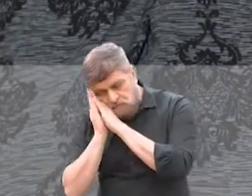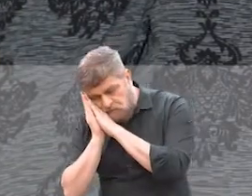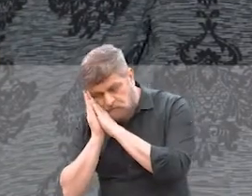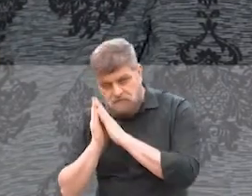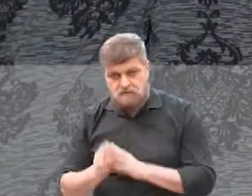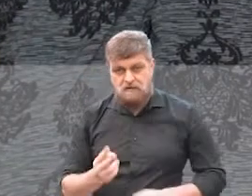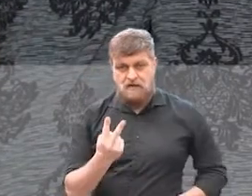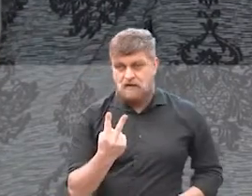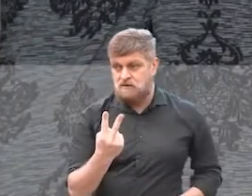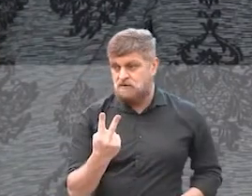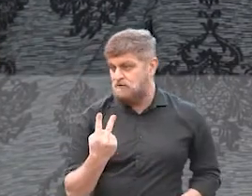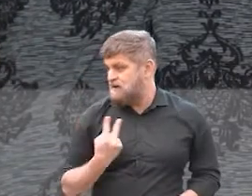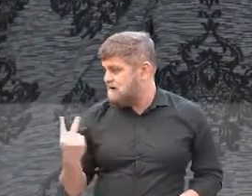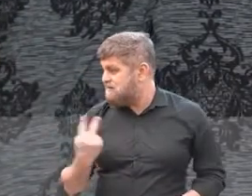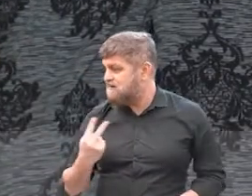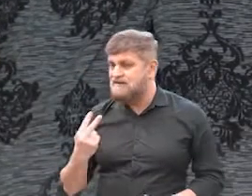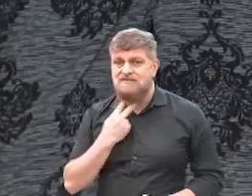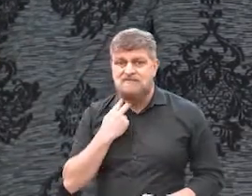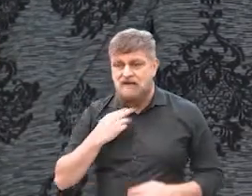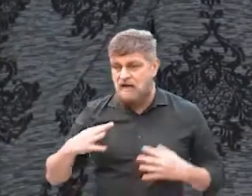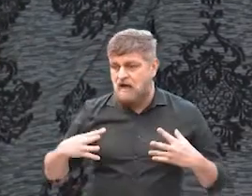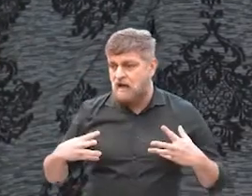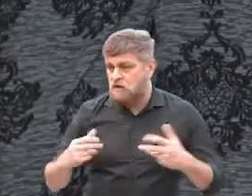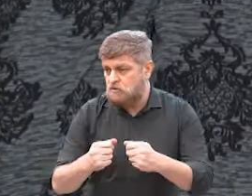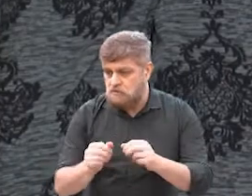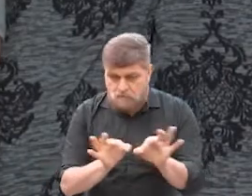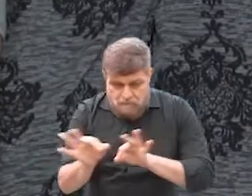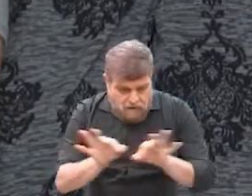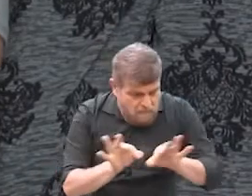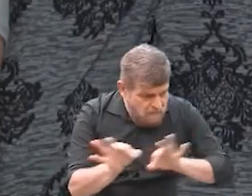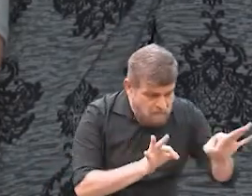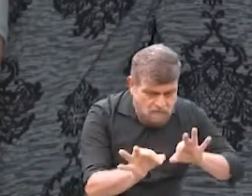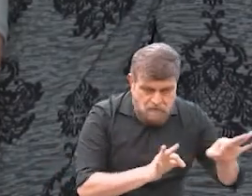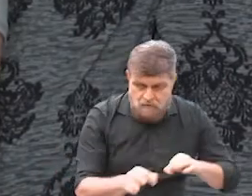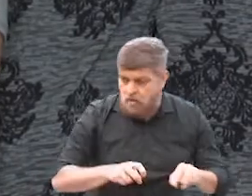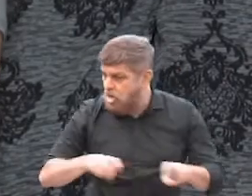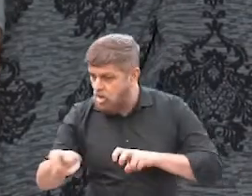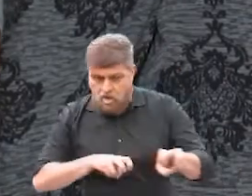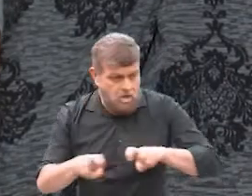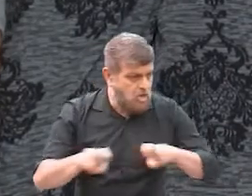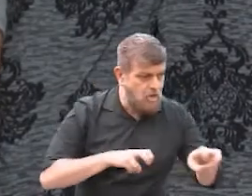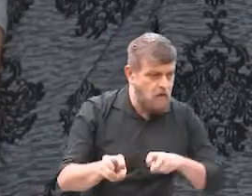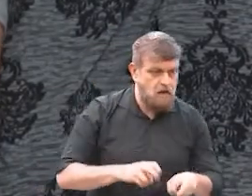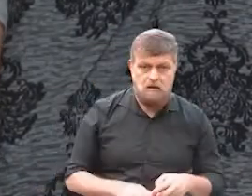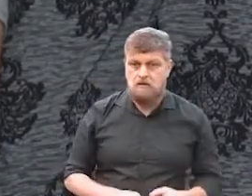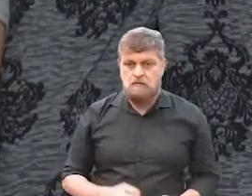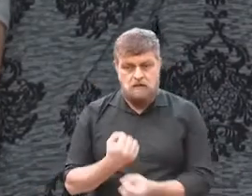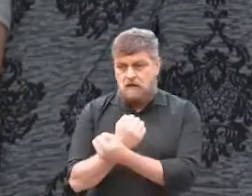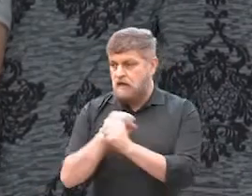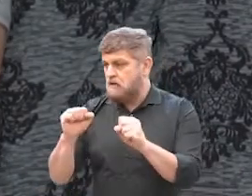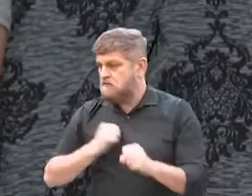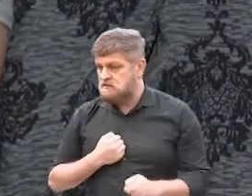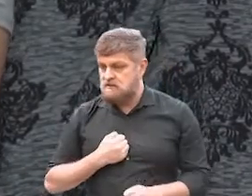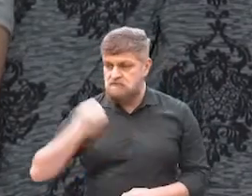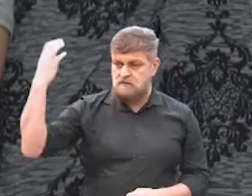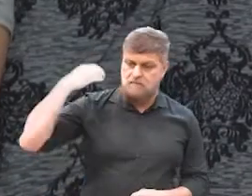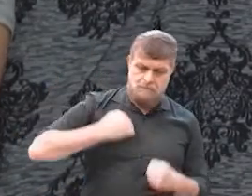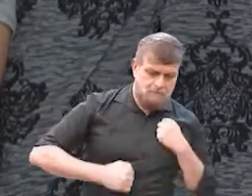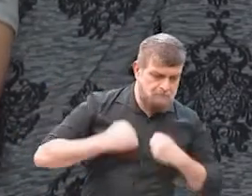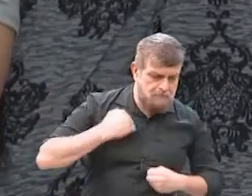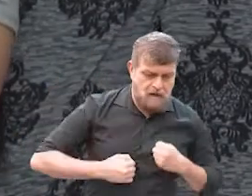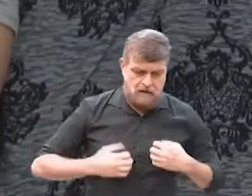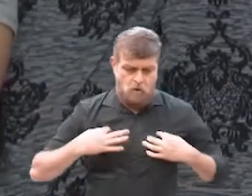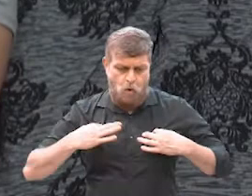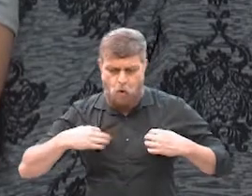mundo dormindo. Então, em 2 até as 10 horas da noite, a gente tinha que deixar todo mundo pronto. E não tem como, porque você começa a trocar